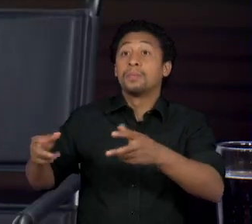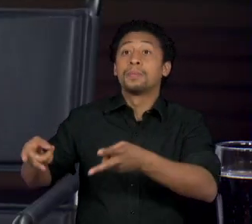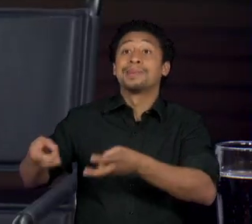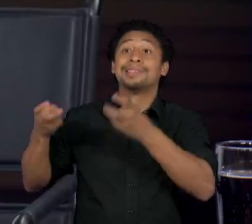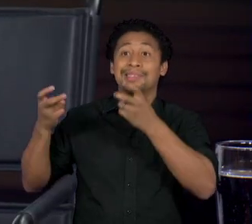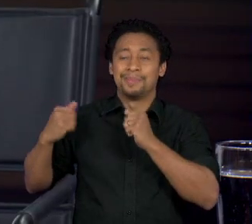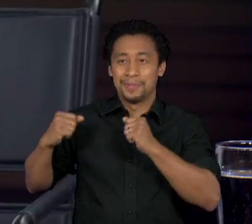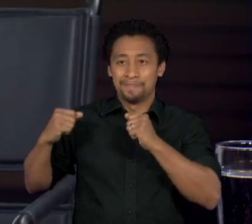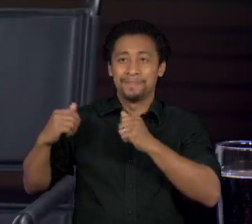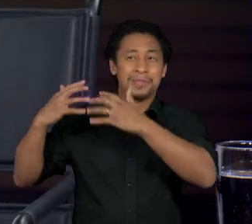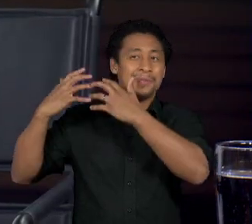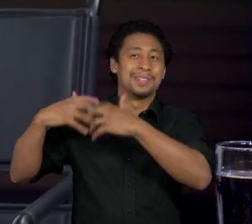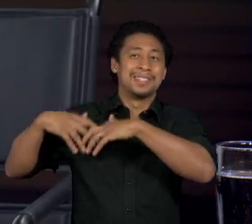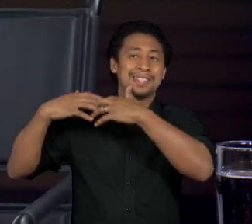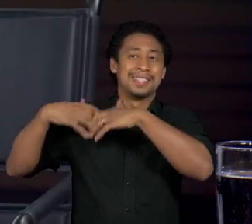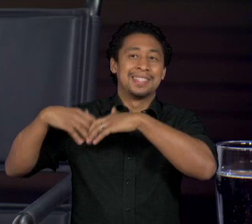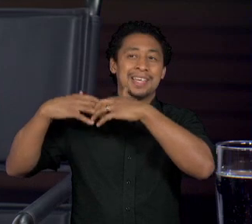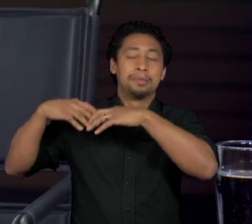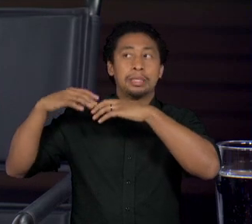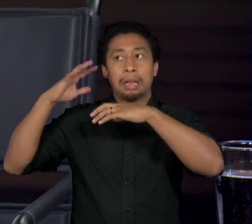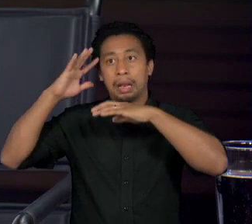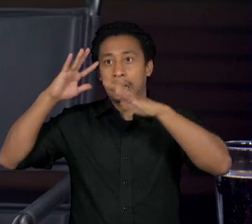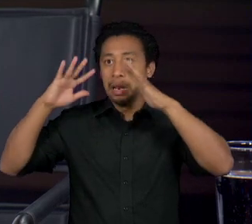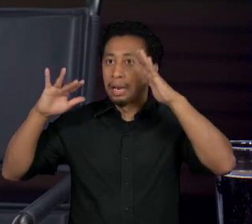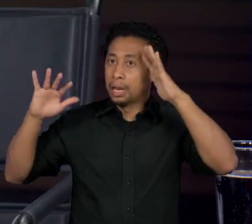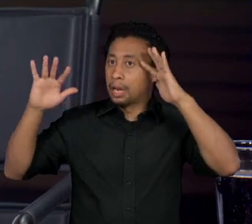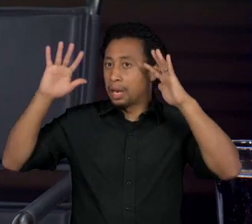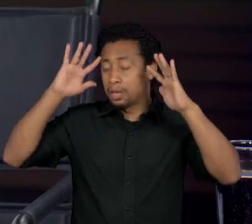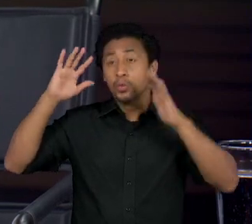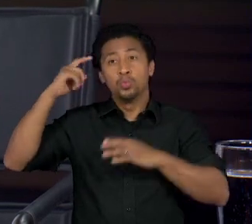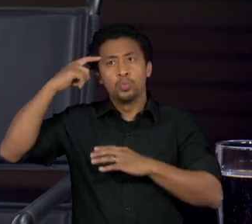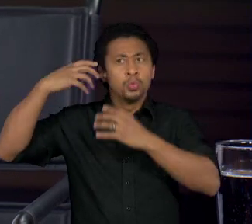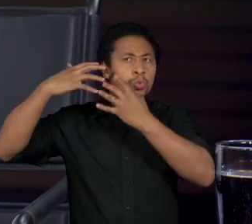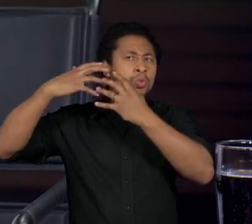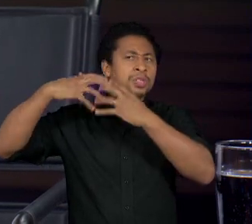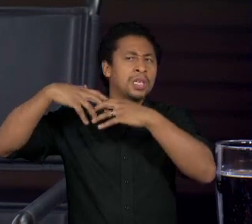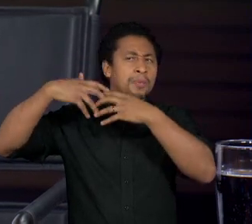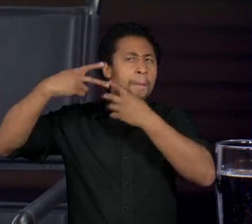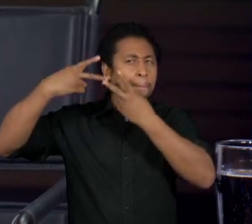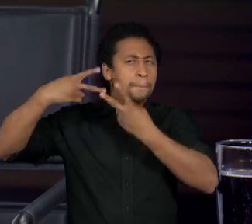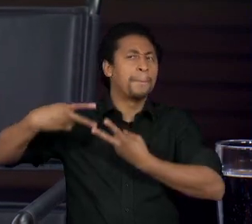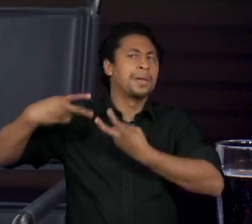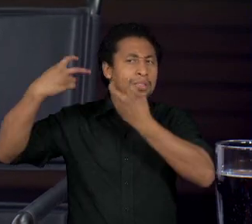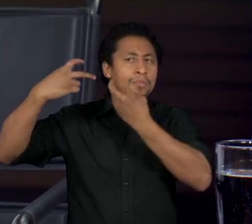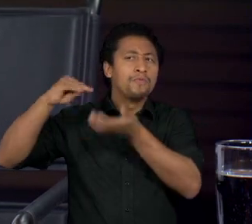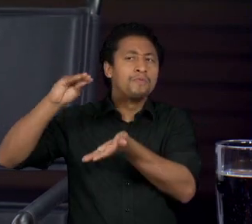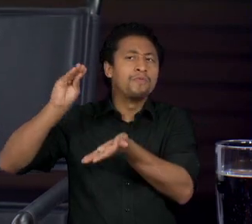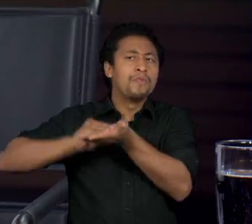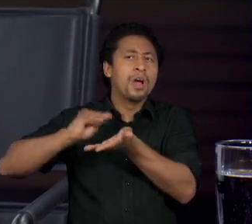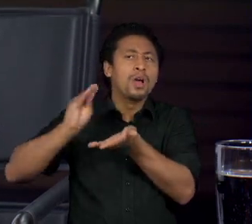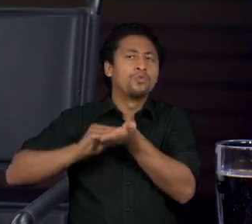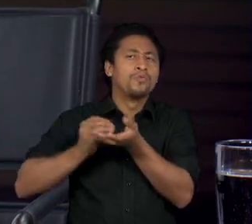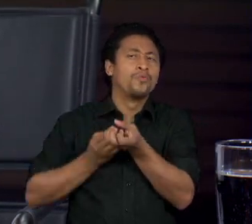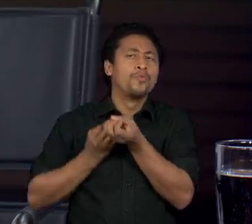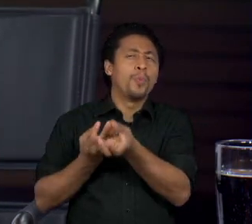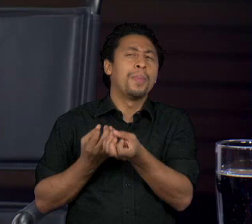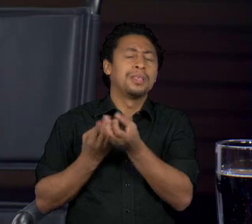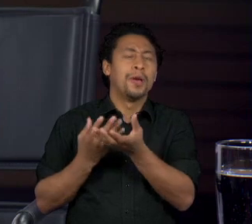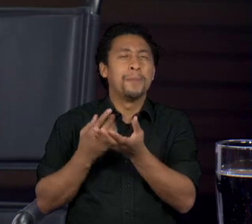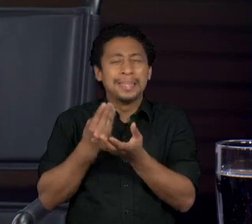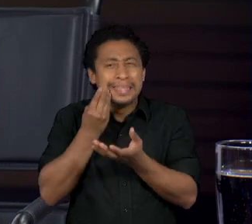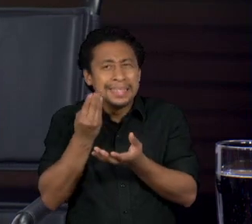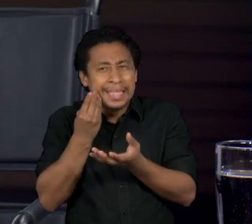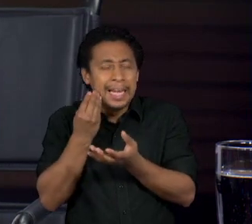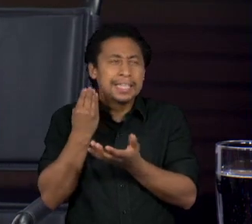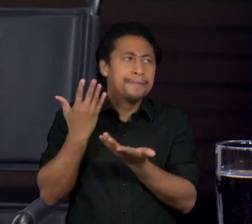o cérebro percebe que está faltando um pedacinho da informação, a pessoa não tem consciência disso, mas ela tenta preencher essa informação com alguma coisa que